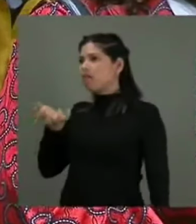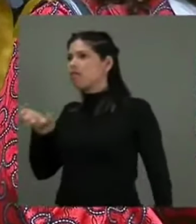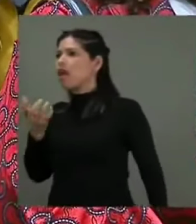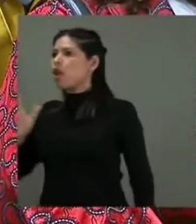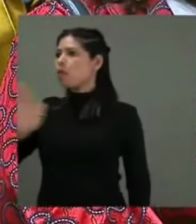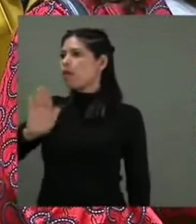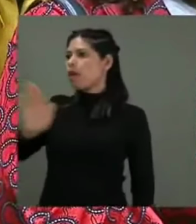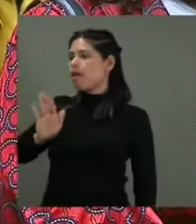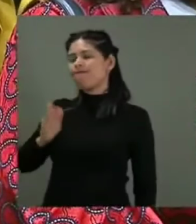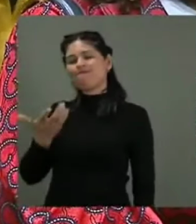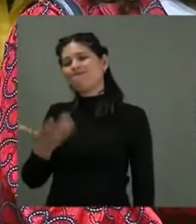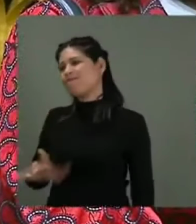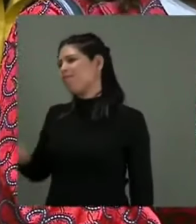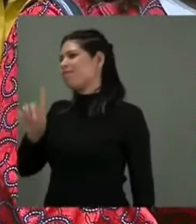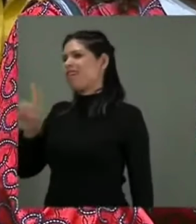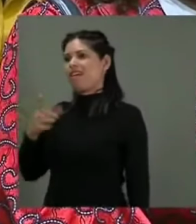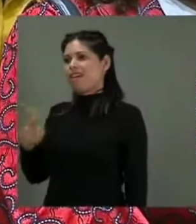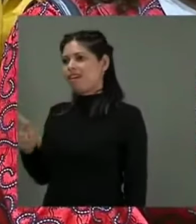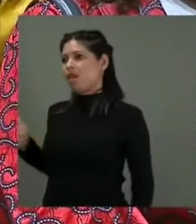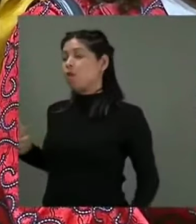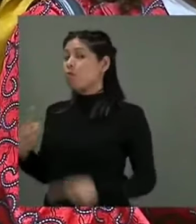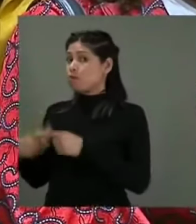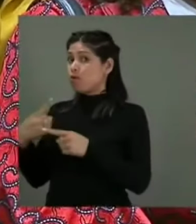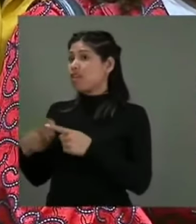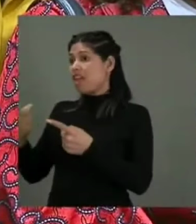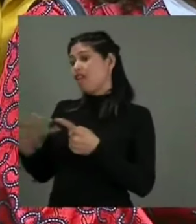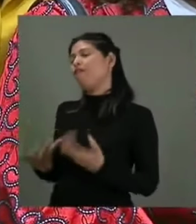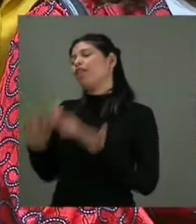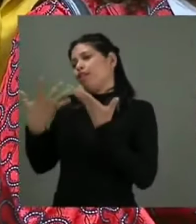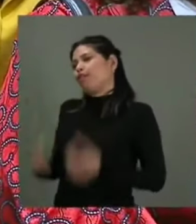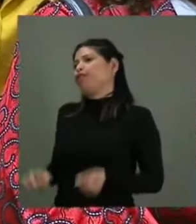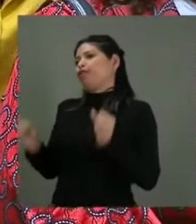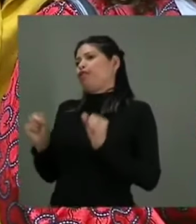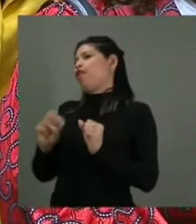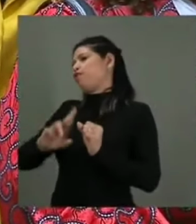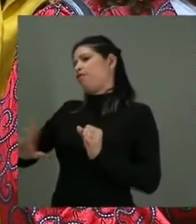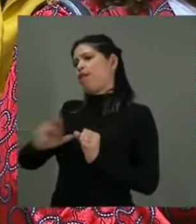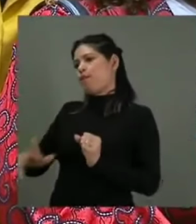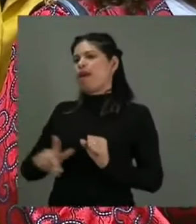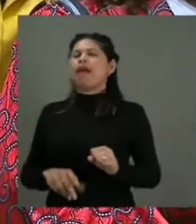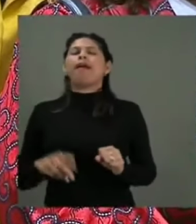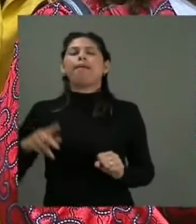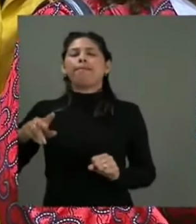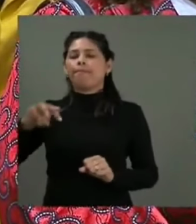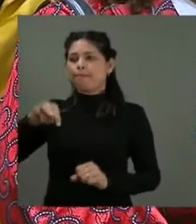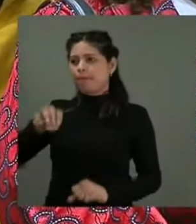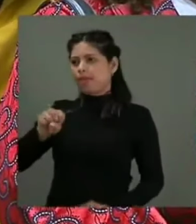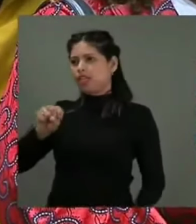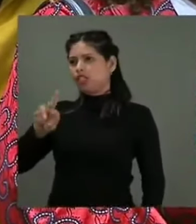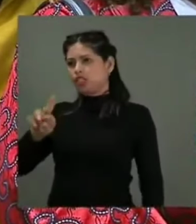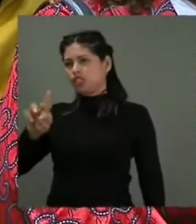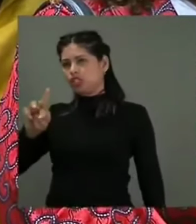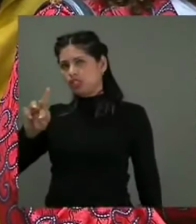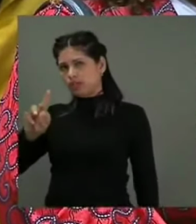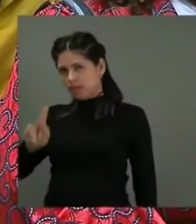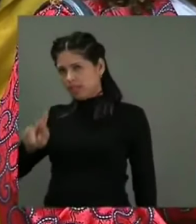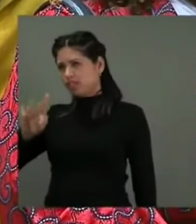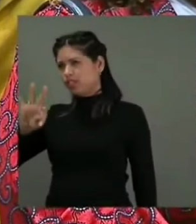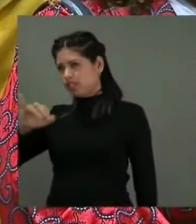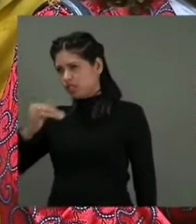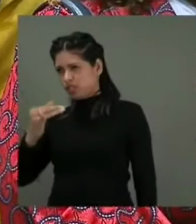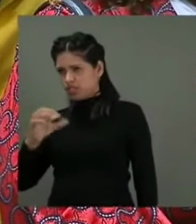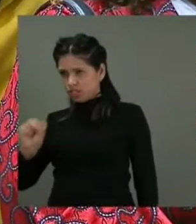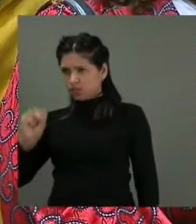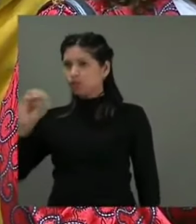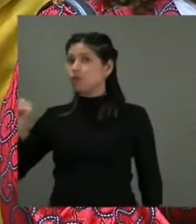vai encontrar. Vai ter que admitir que não é mestiço. Então, meu amigo senador Paim, conversamos muito sobre isso. E